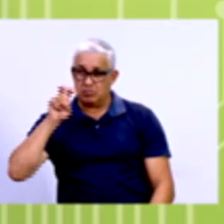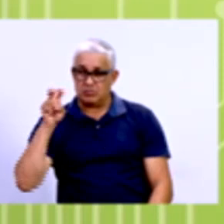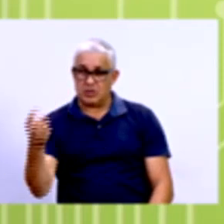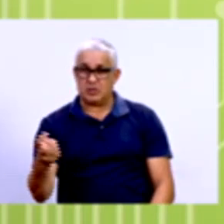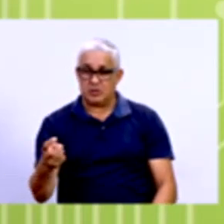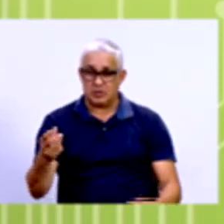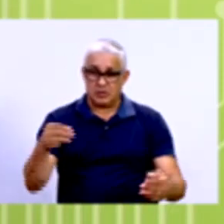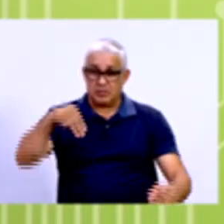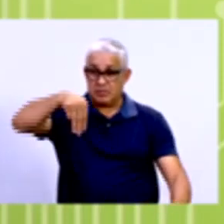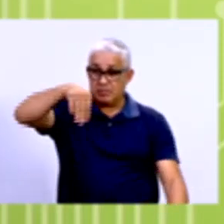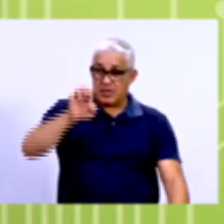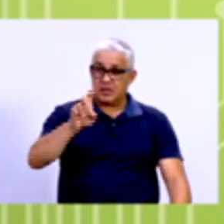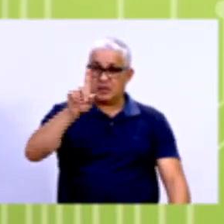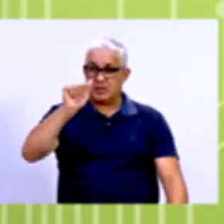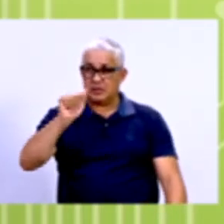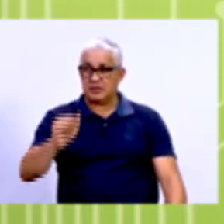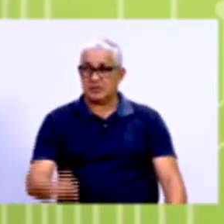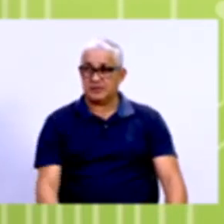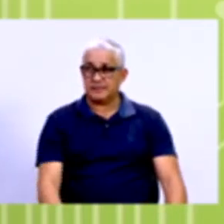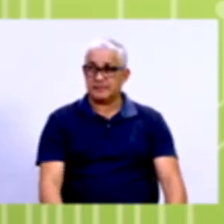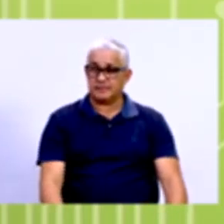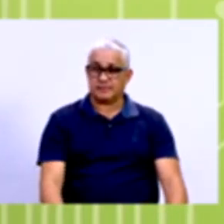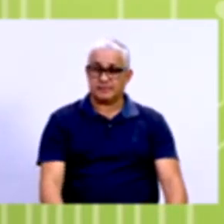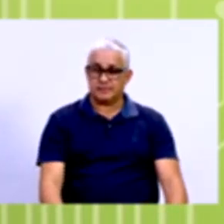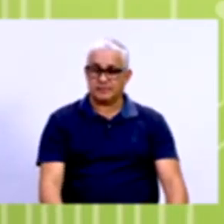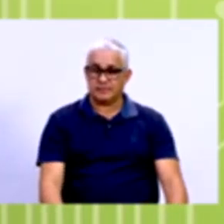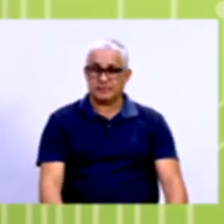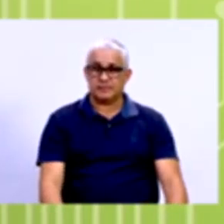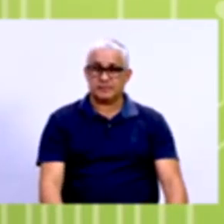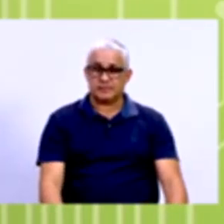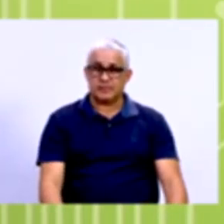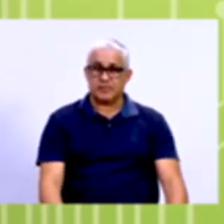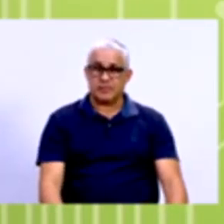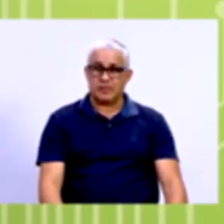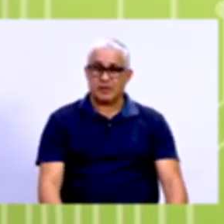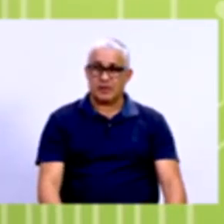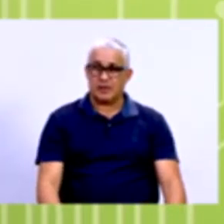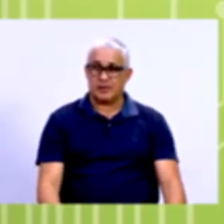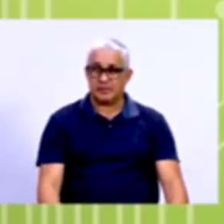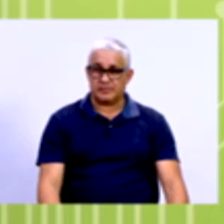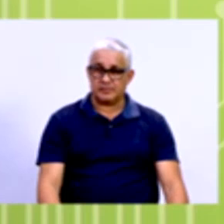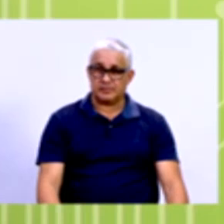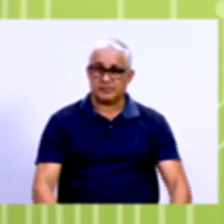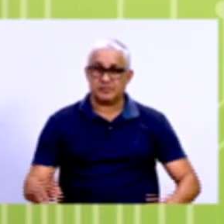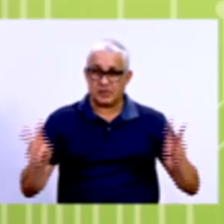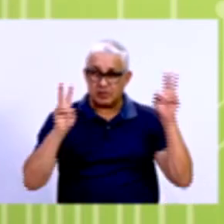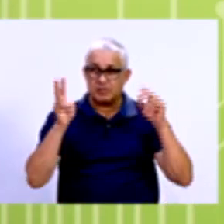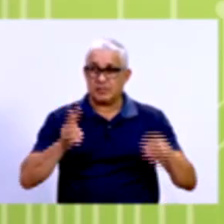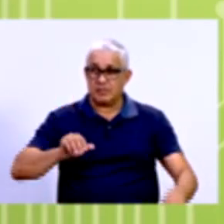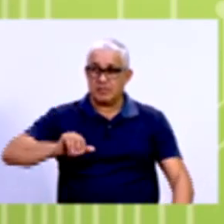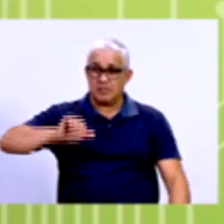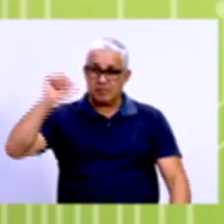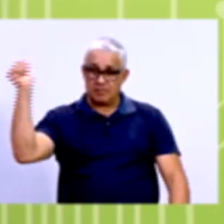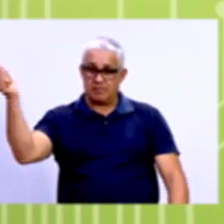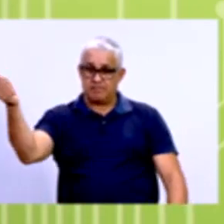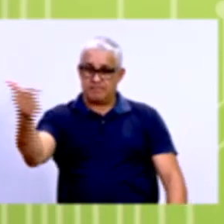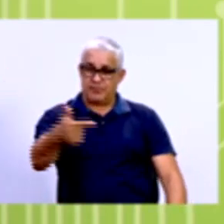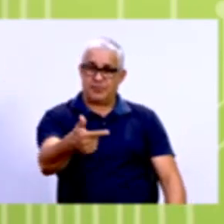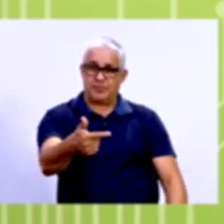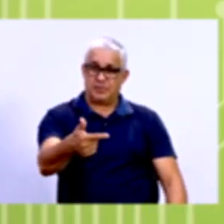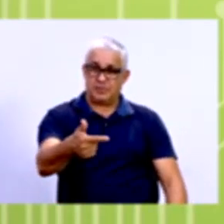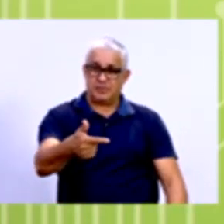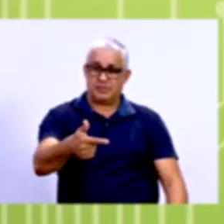uma média disso, essa média tende a puxar para um valor maior. Então, ela vai dar um valor maior